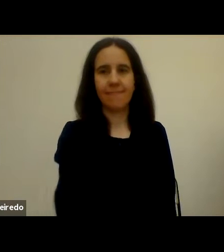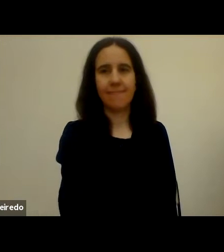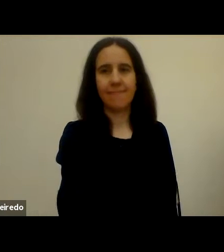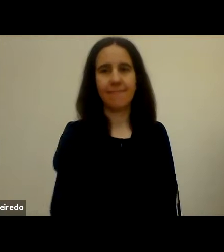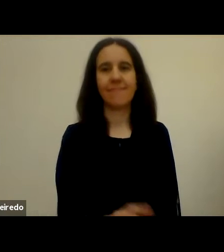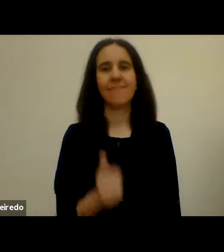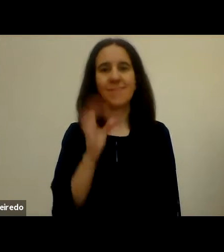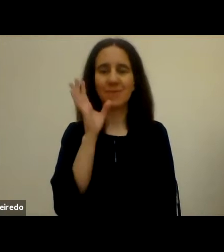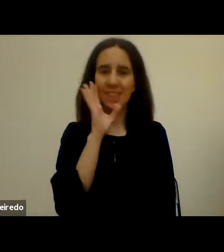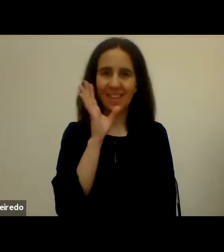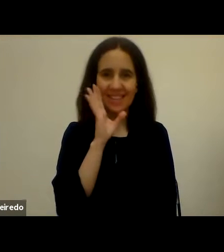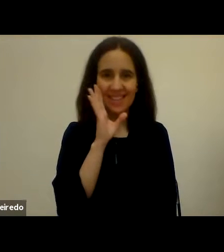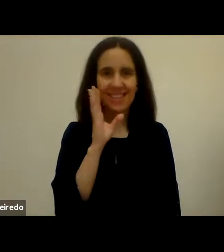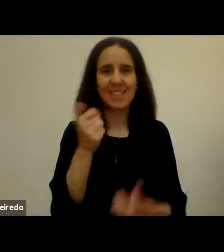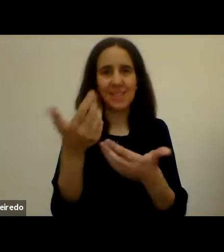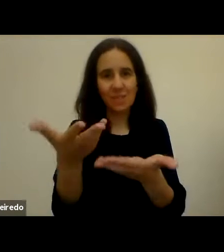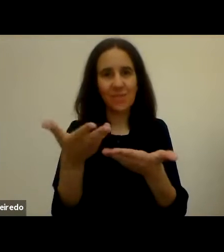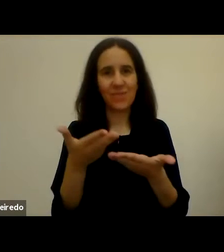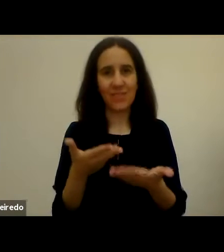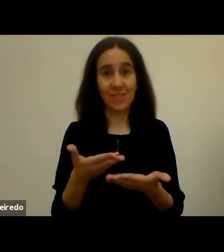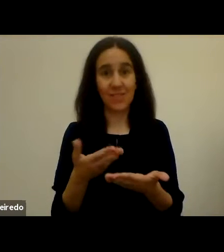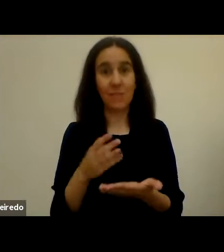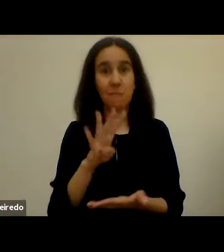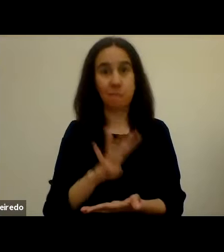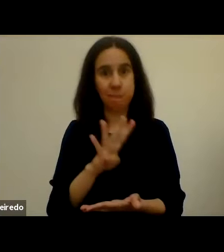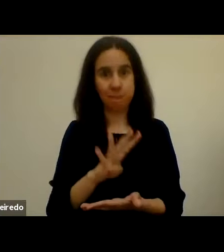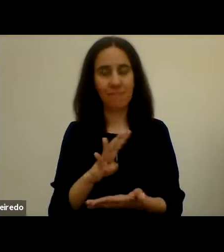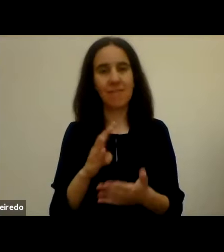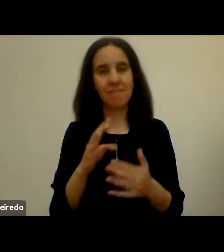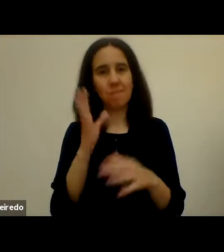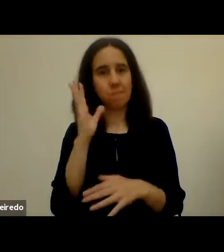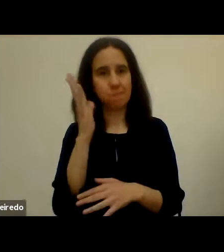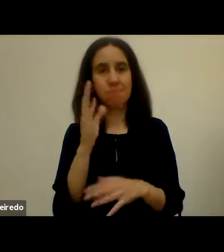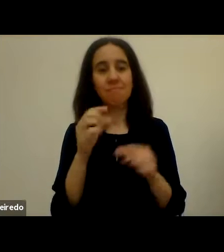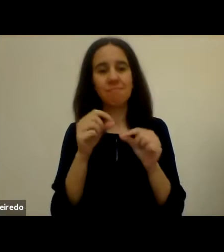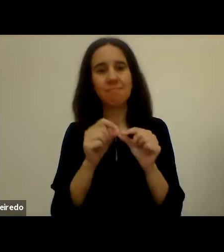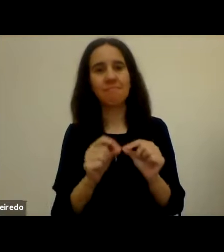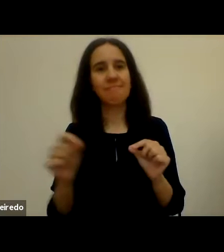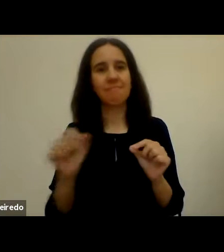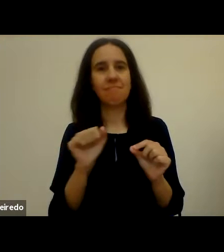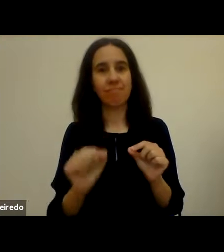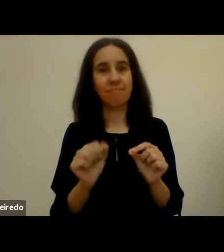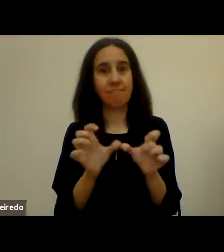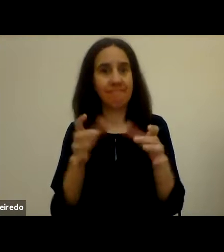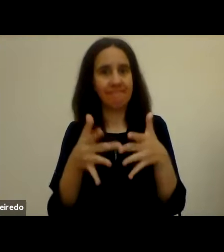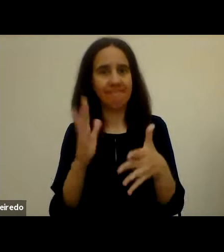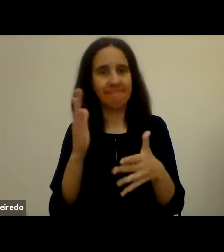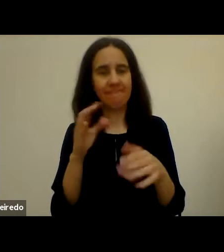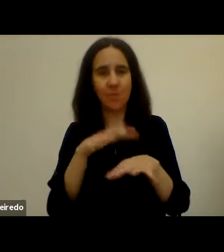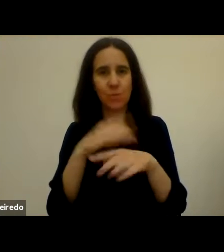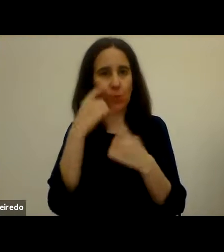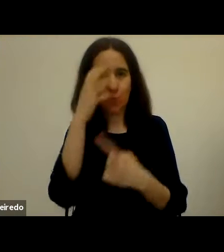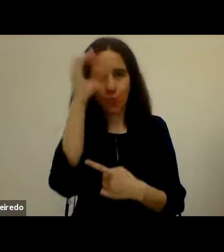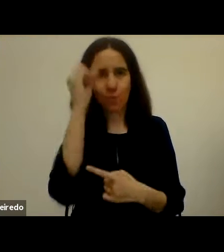Muito boa tarde, sejam bem-vindos à quarta sessão deste ciclo de webinars para a Administração Pública que o INA tem vindo